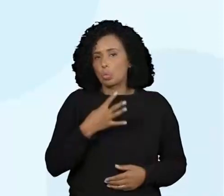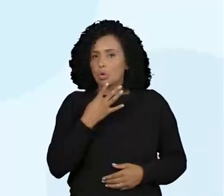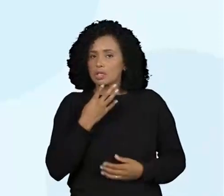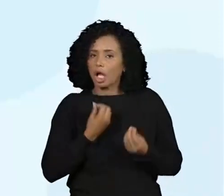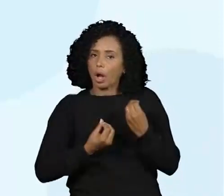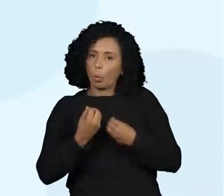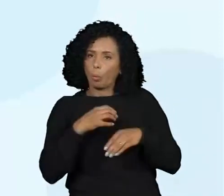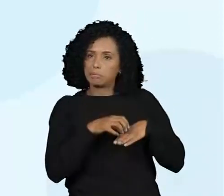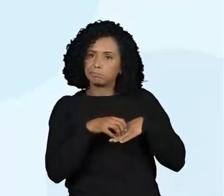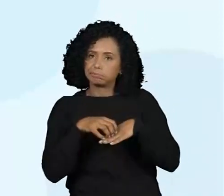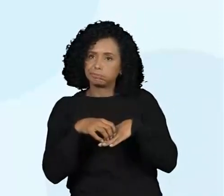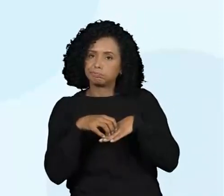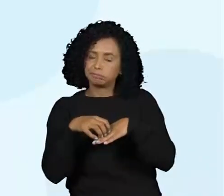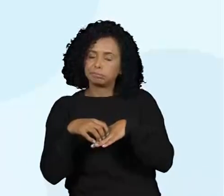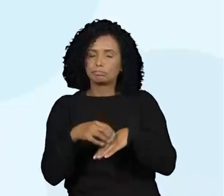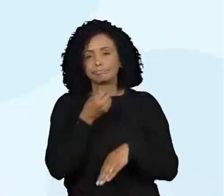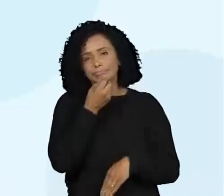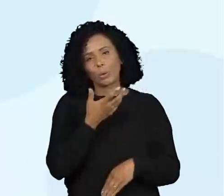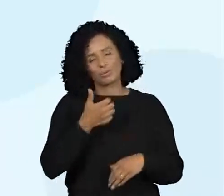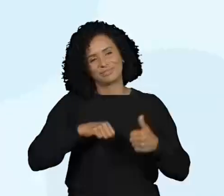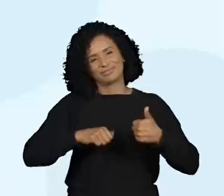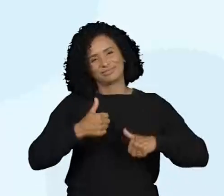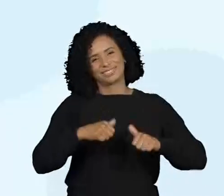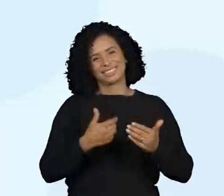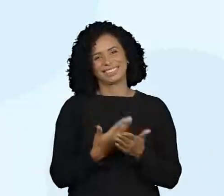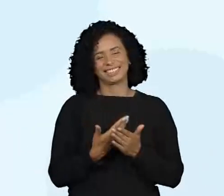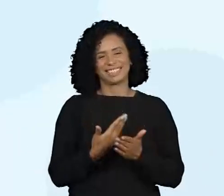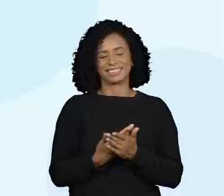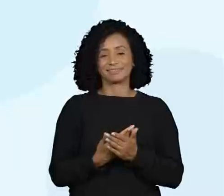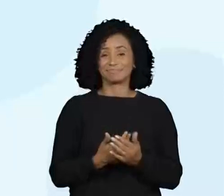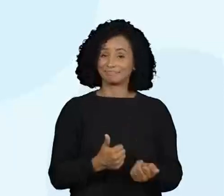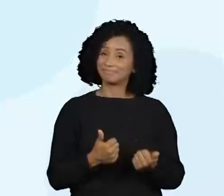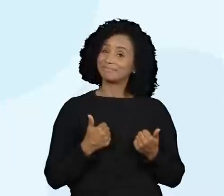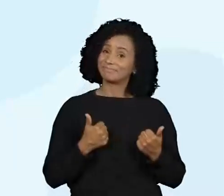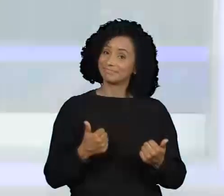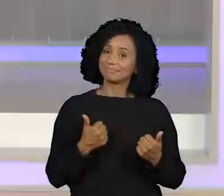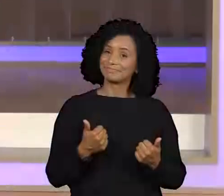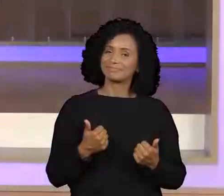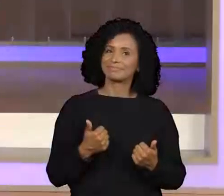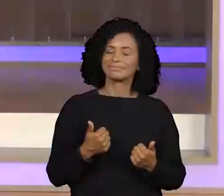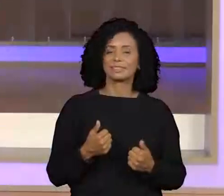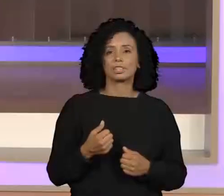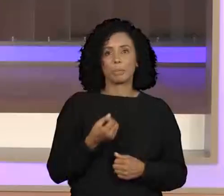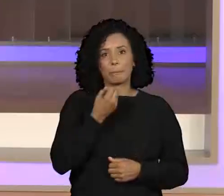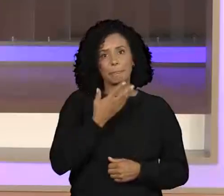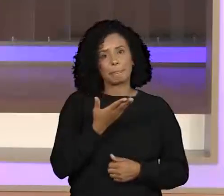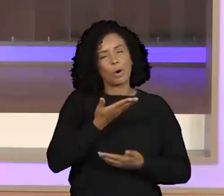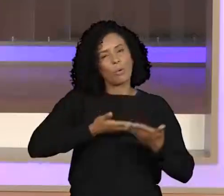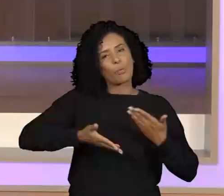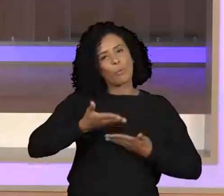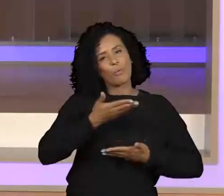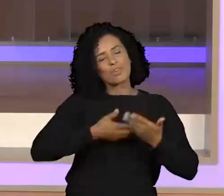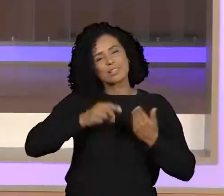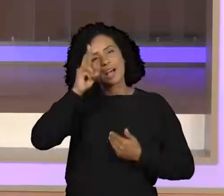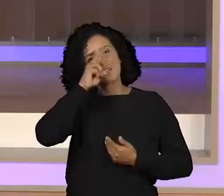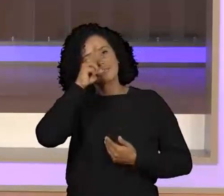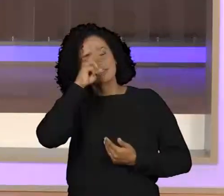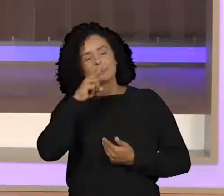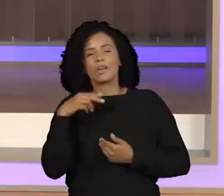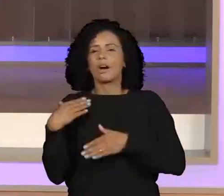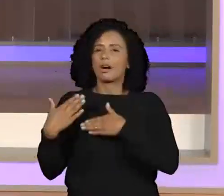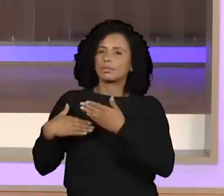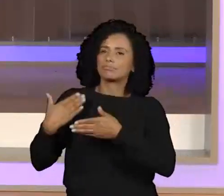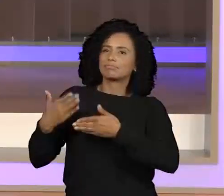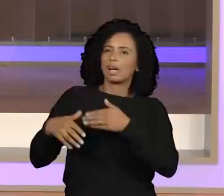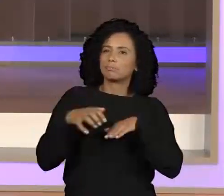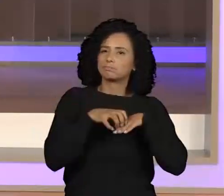aí a avaliação para a gente, tá bom, pessoal? Muito bom, galera, ficar com vocês aí, falar sobre história e os meios de